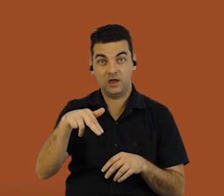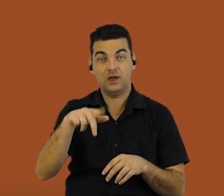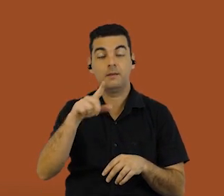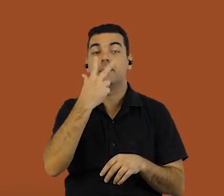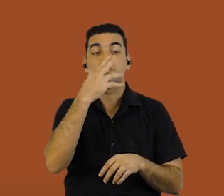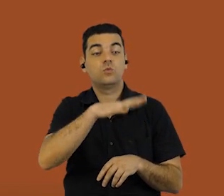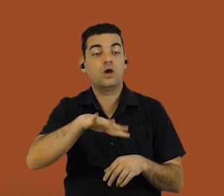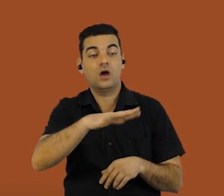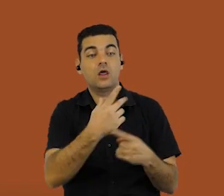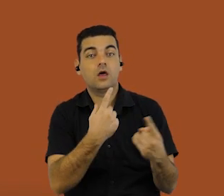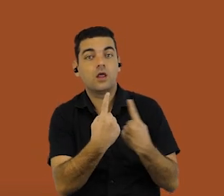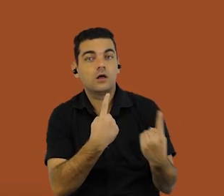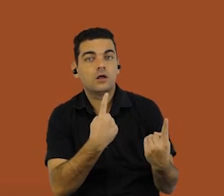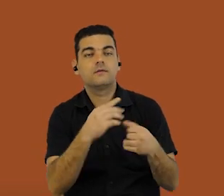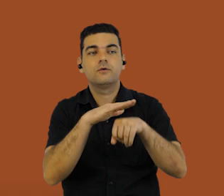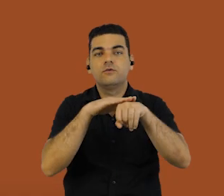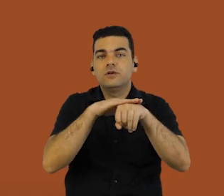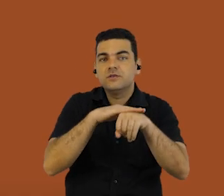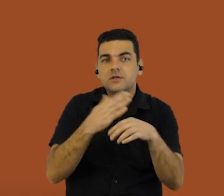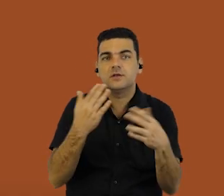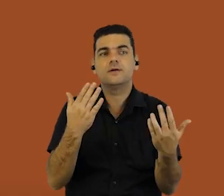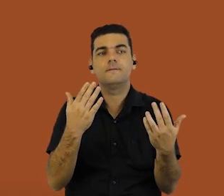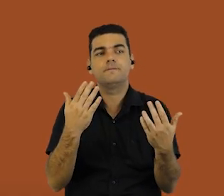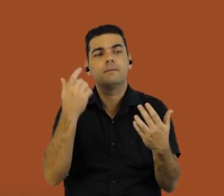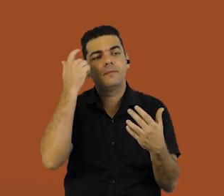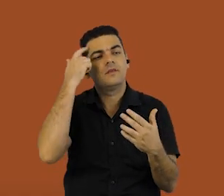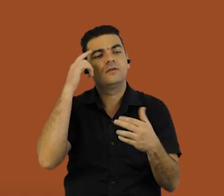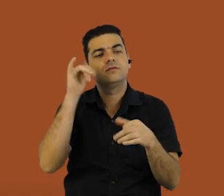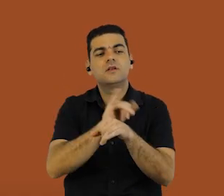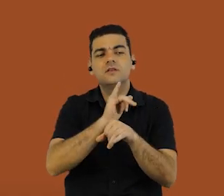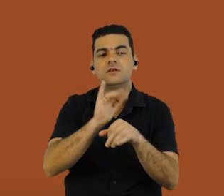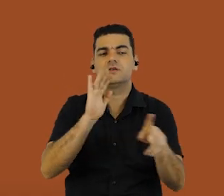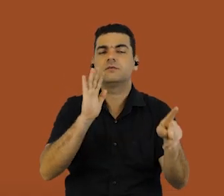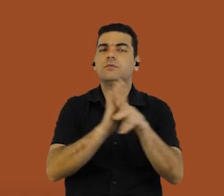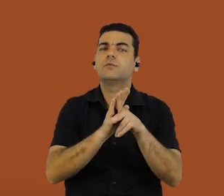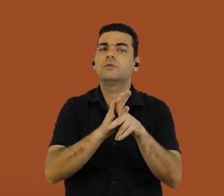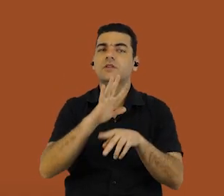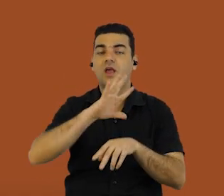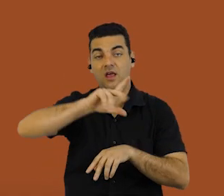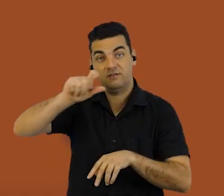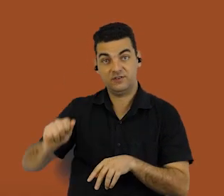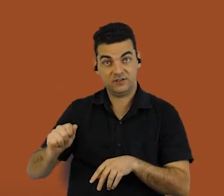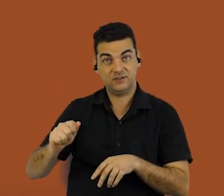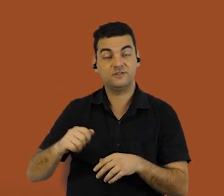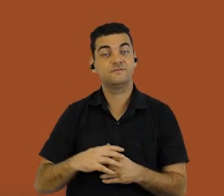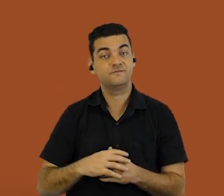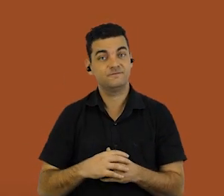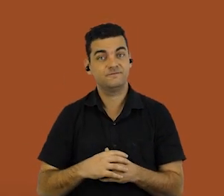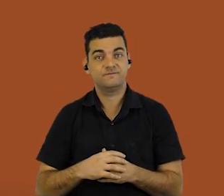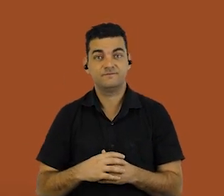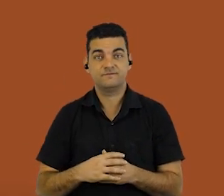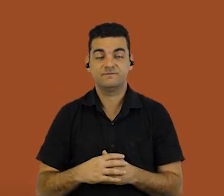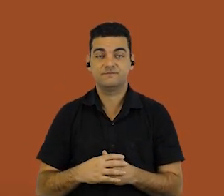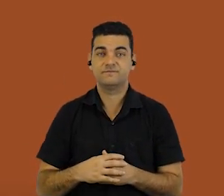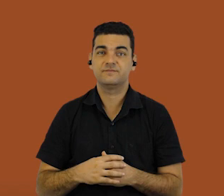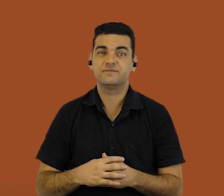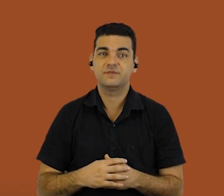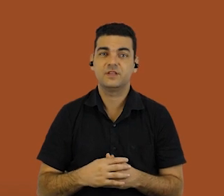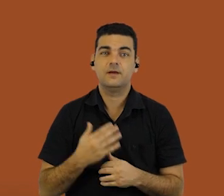de conversação e de introdução de saberes afrodiaspóricos e